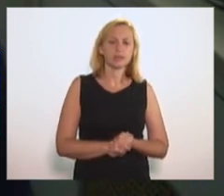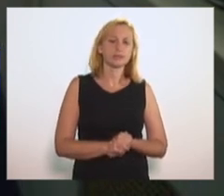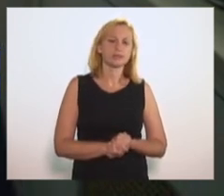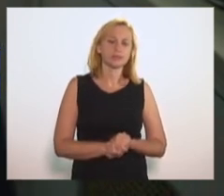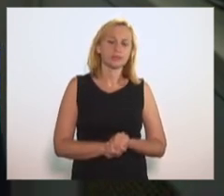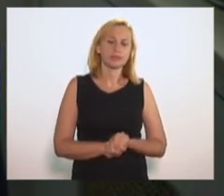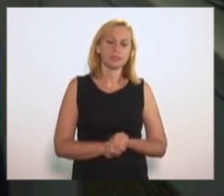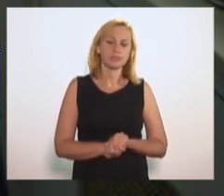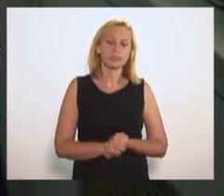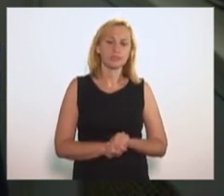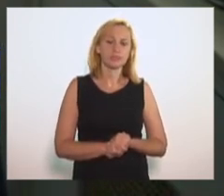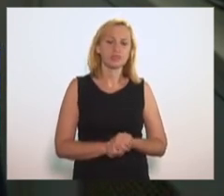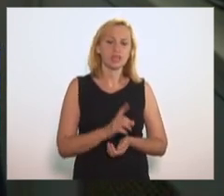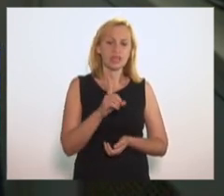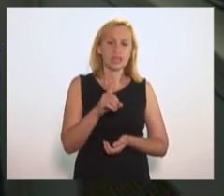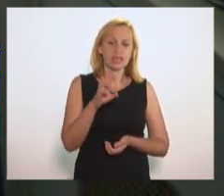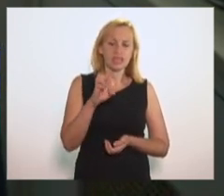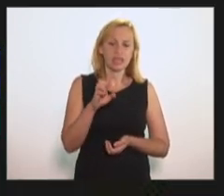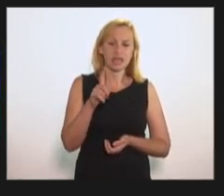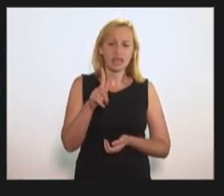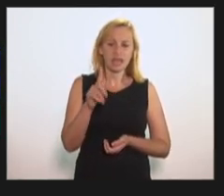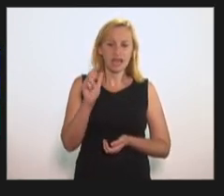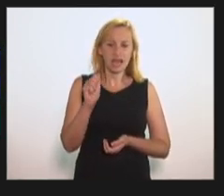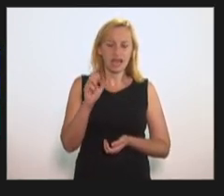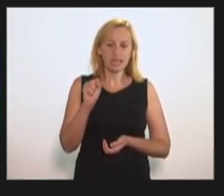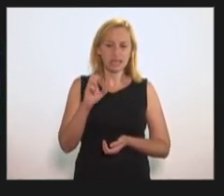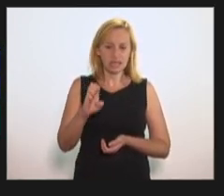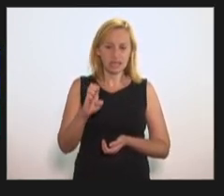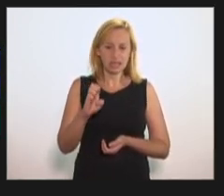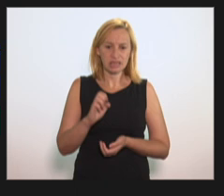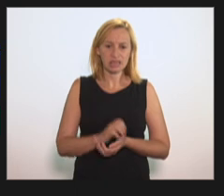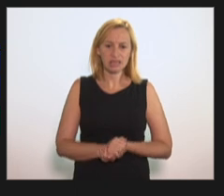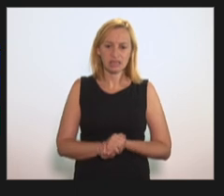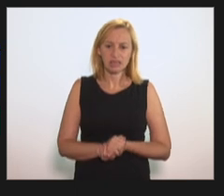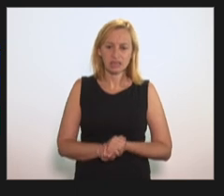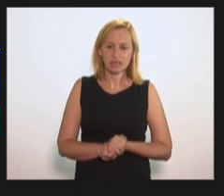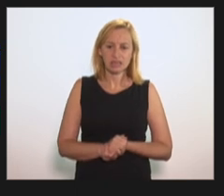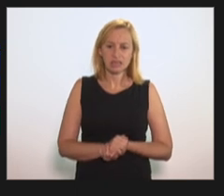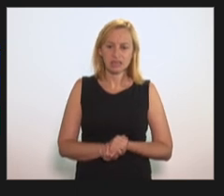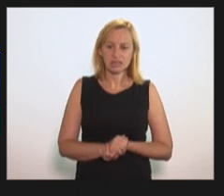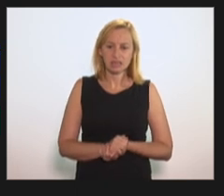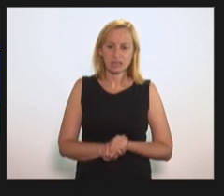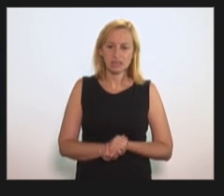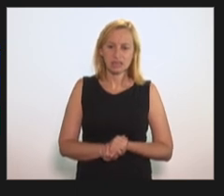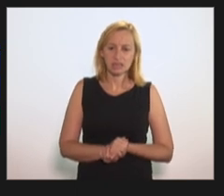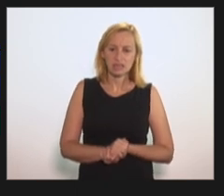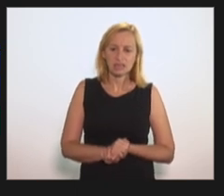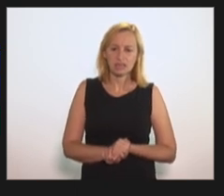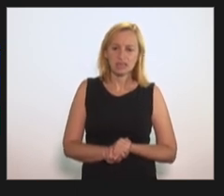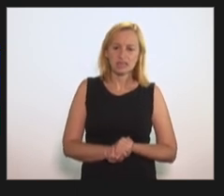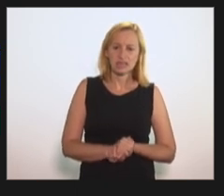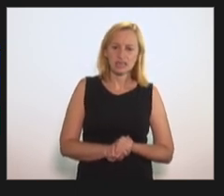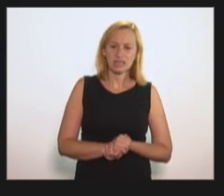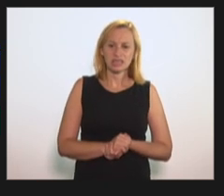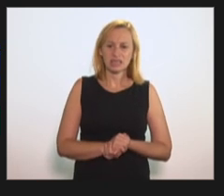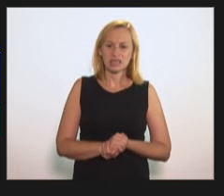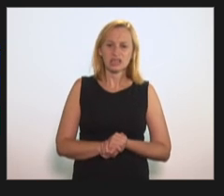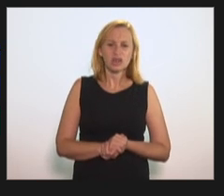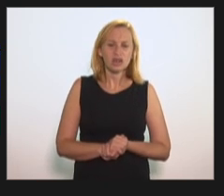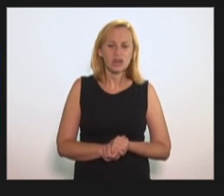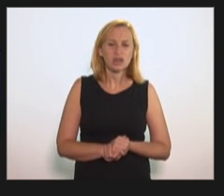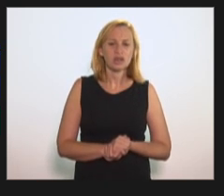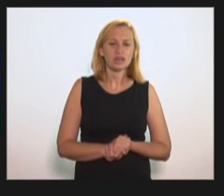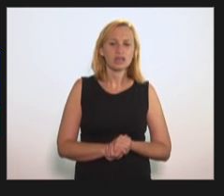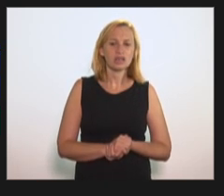o Degaze cidade cidade deputado o que não ouvi o